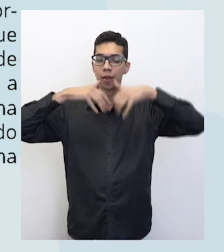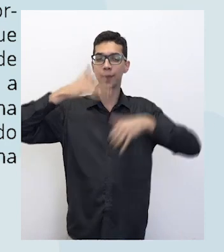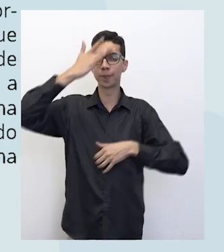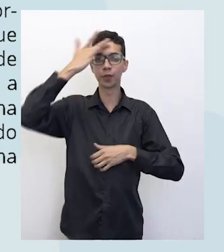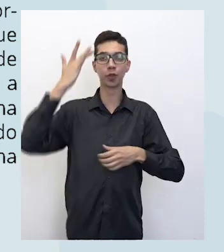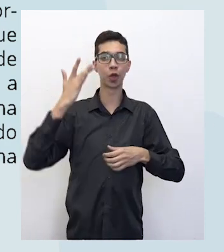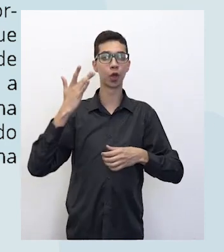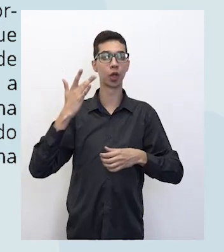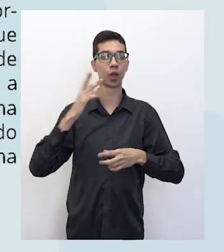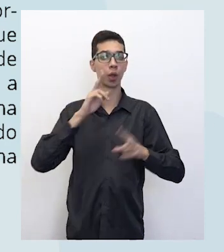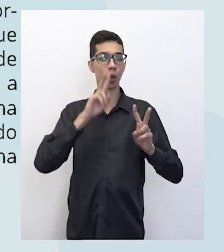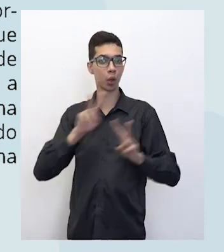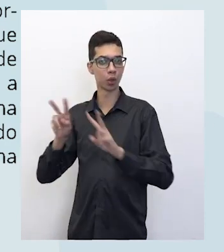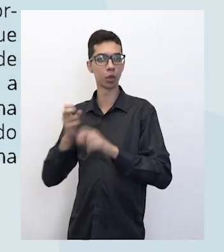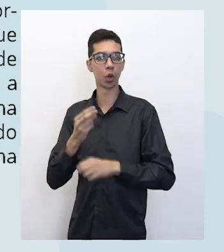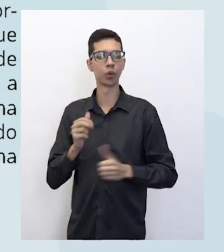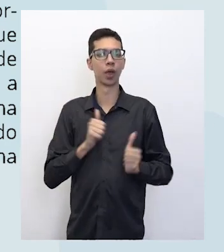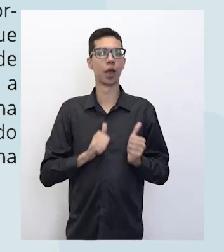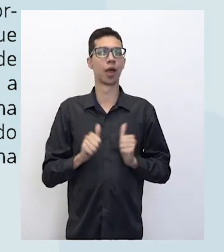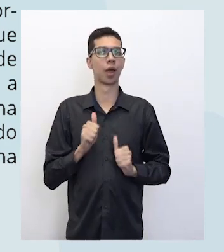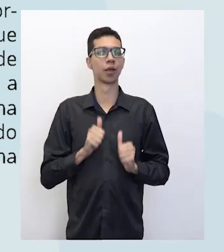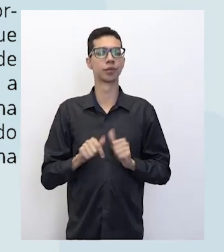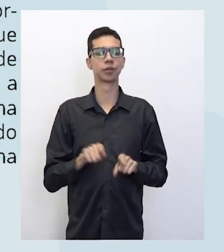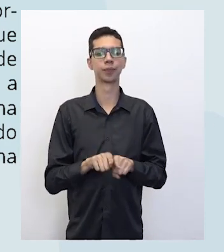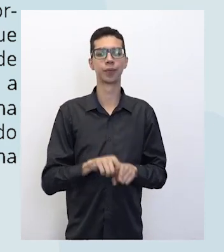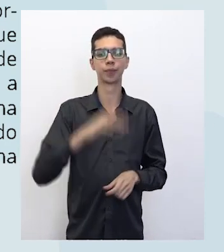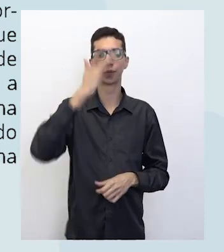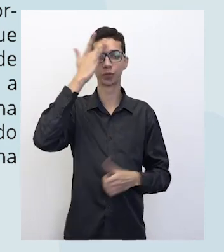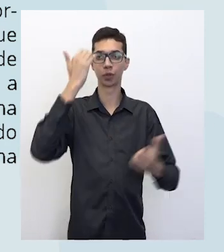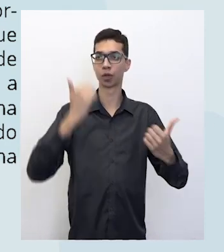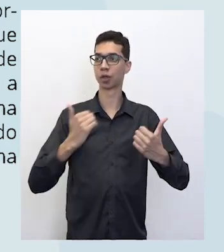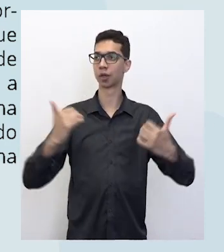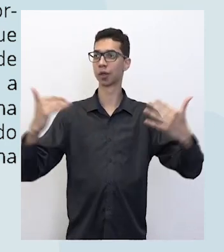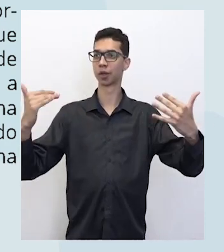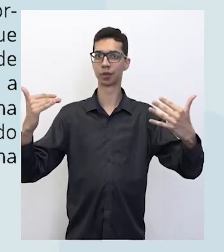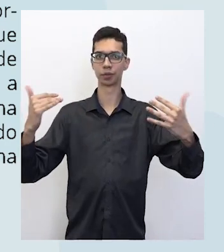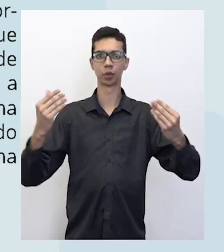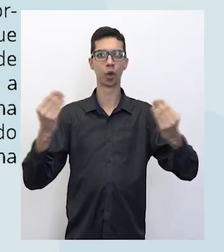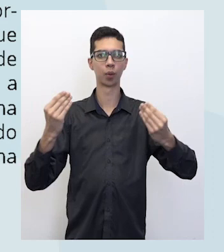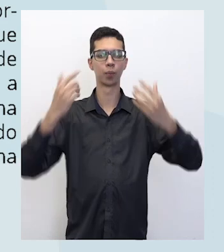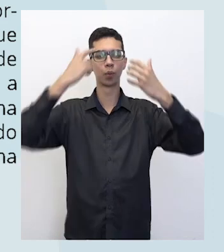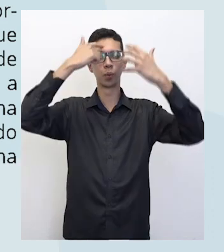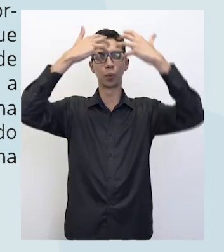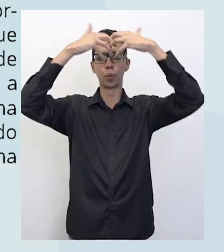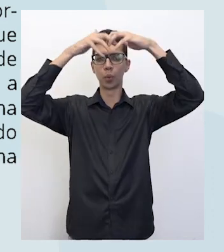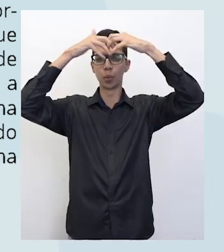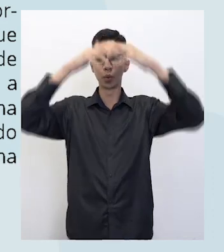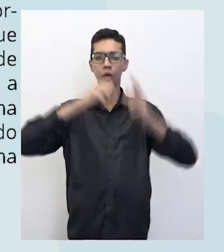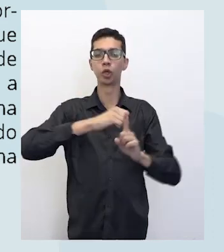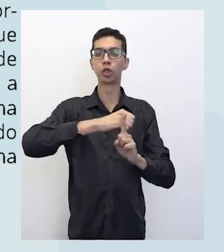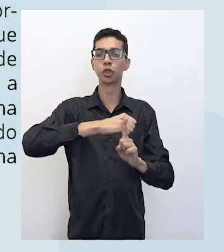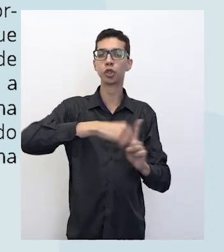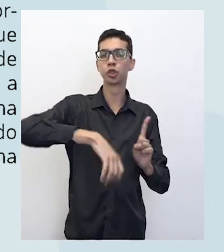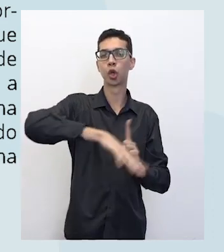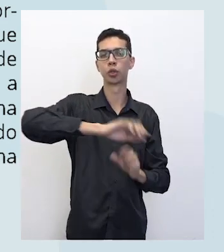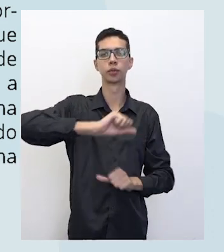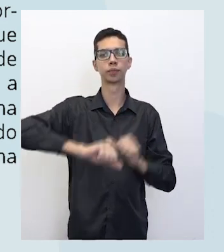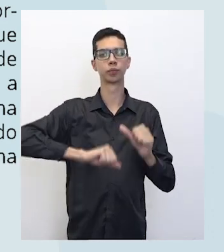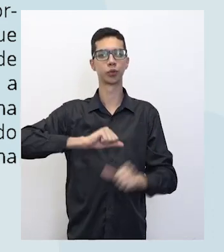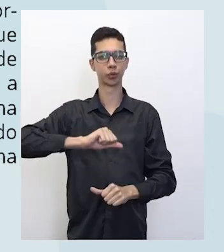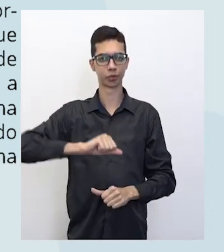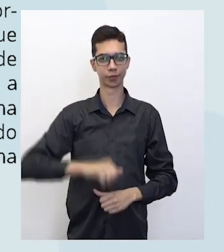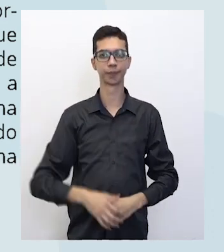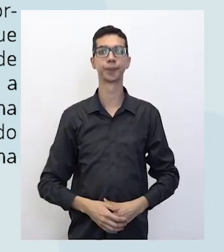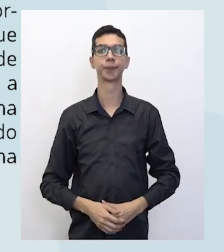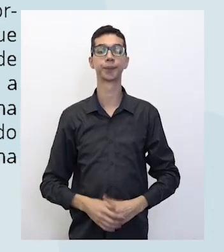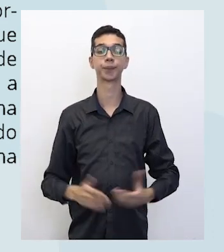tá? Ou o ator-espectador, em evoluções que conduzem à reflexão, no sentido de transformação social. Sem a preocupação de contar uma história,